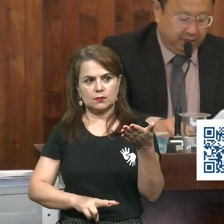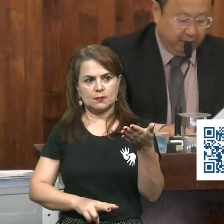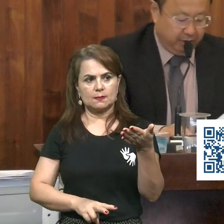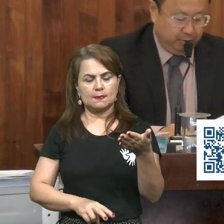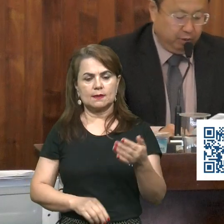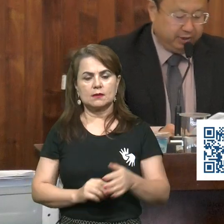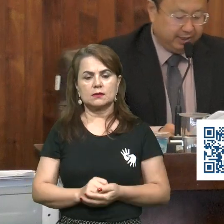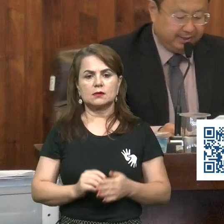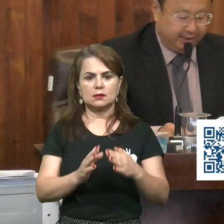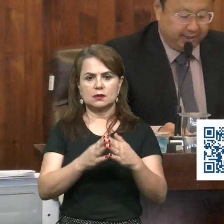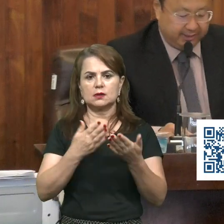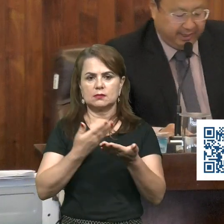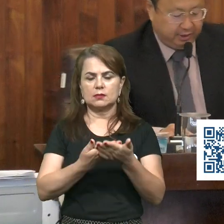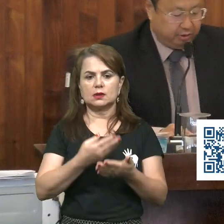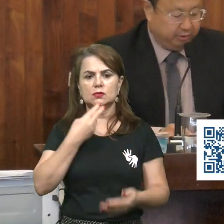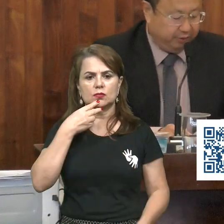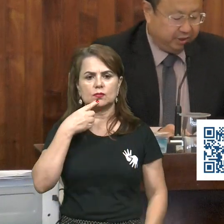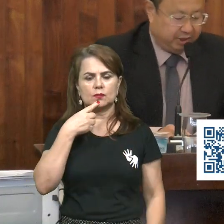Requerimento